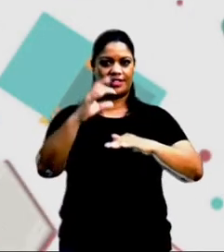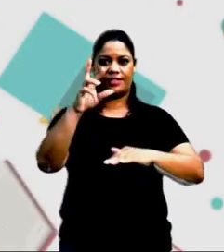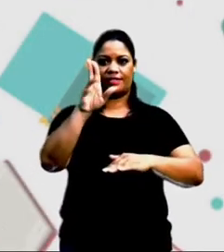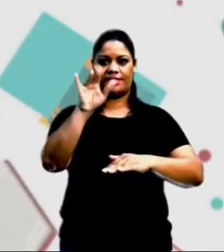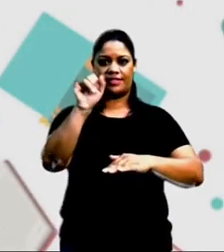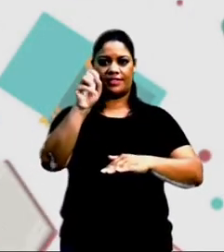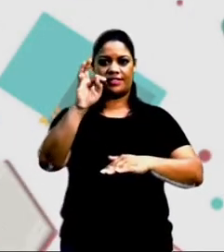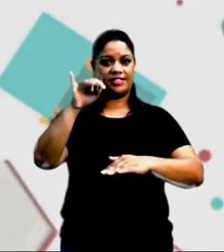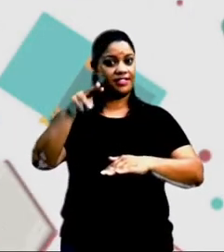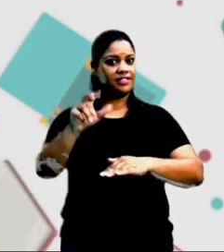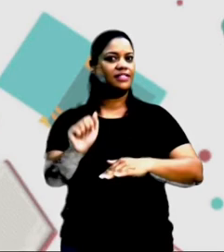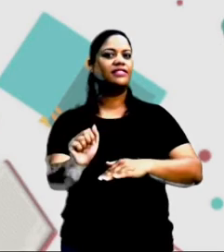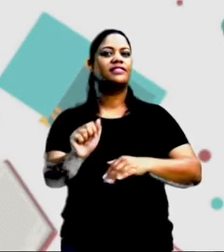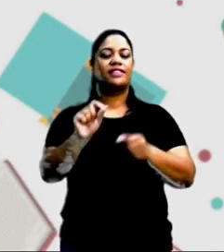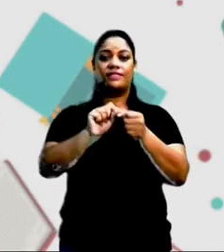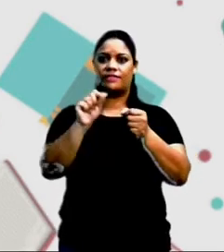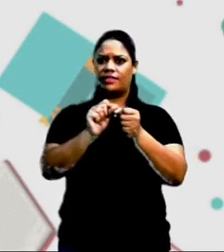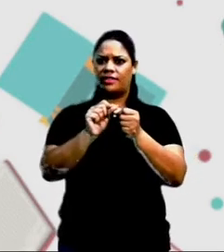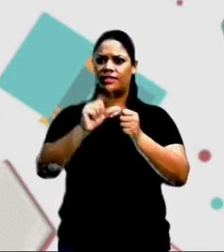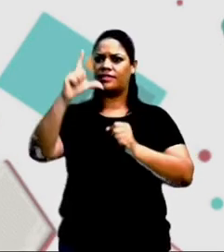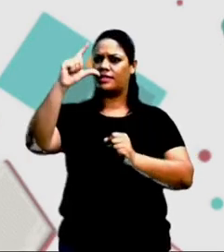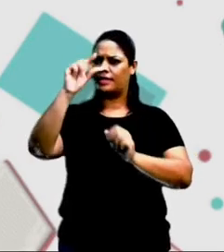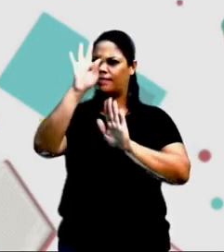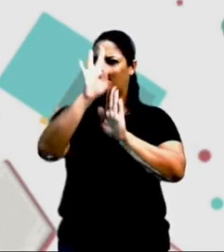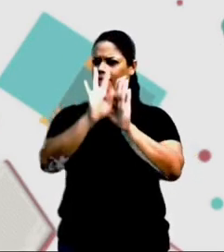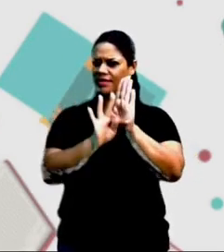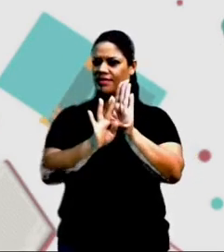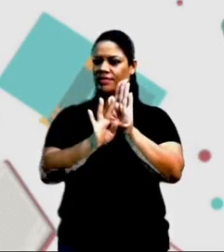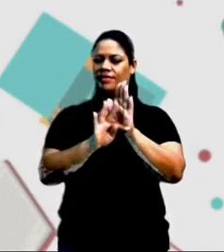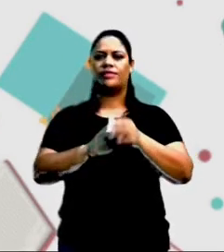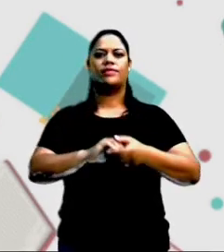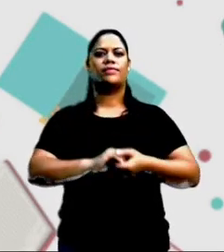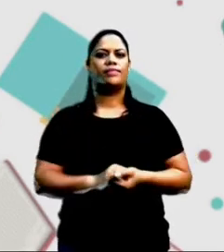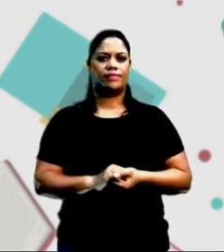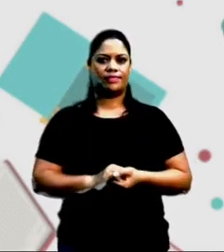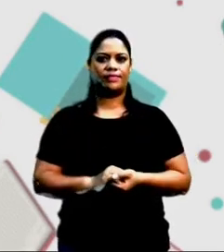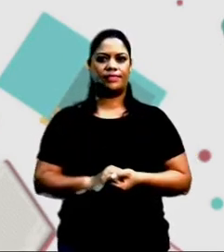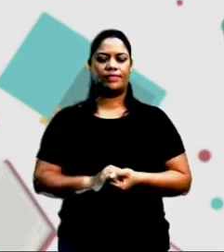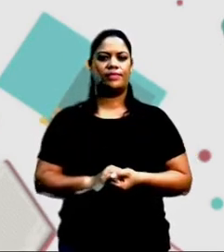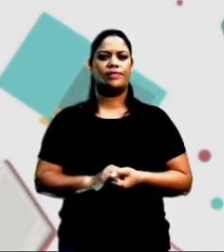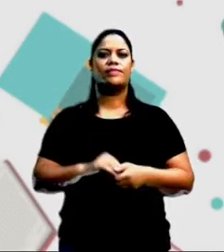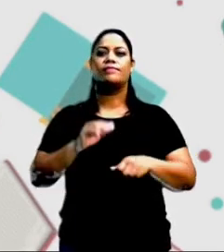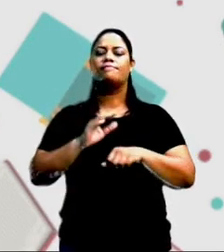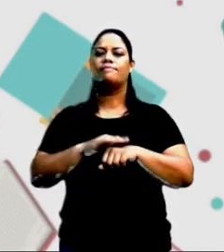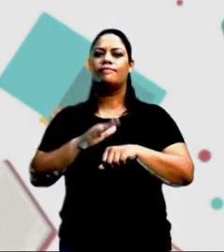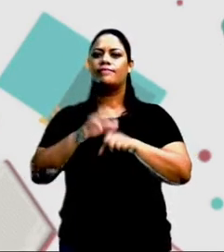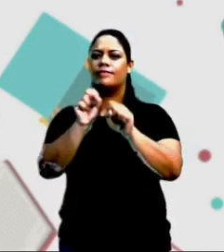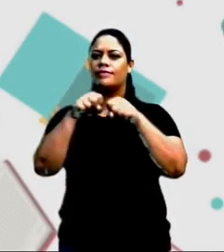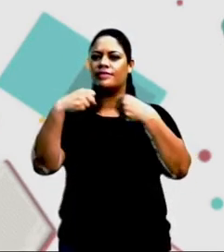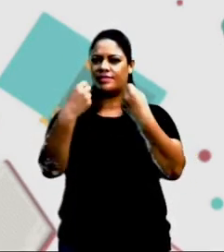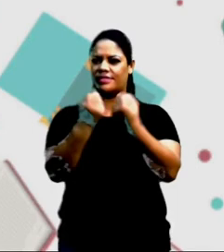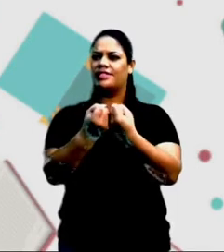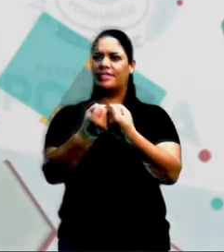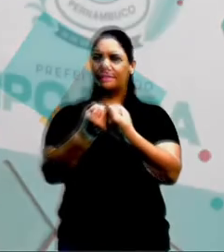Chagas. Produza um pequeno texto com alguma razão social. Você passar